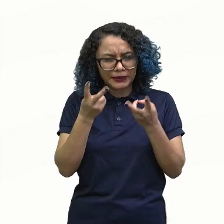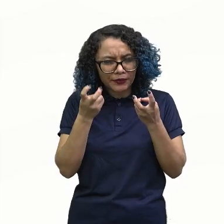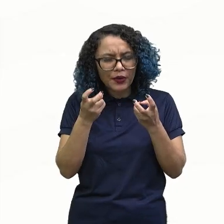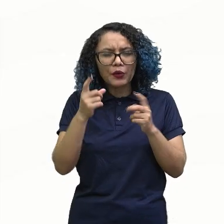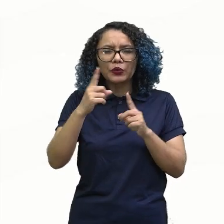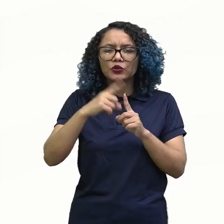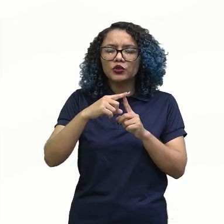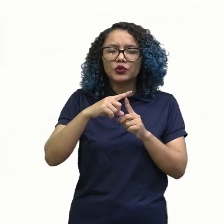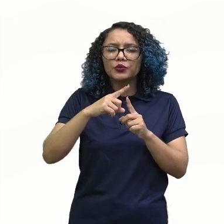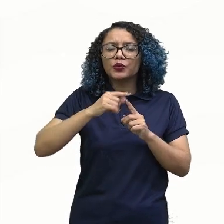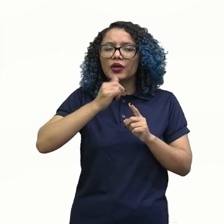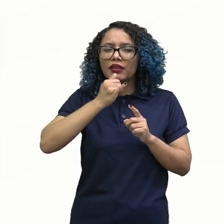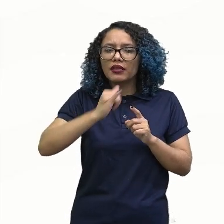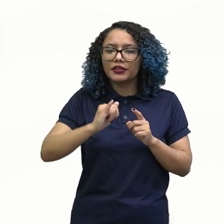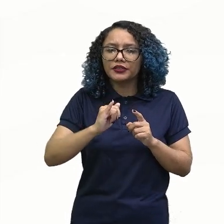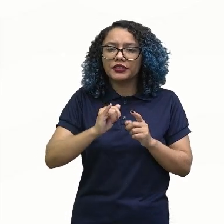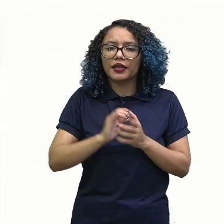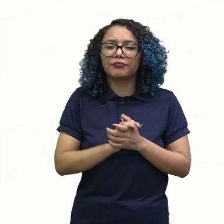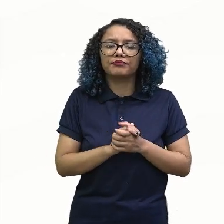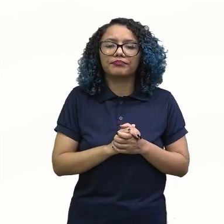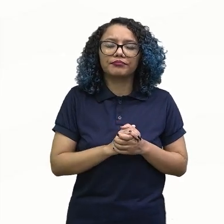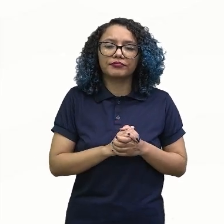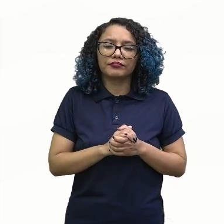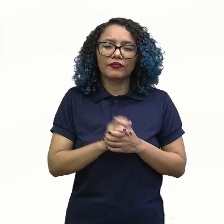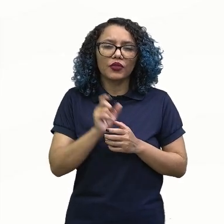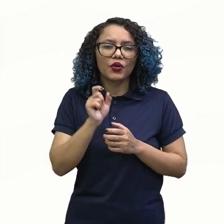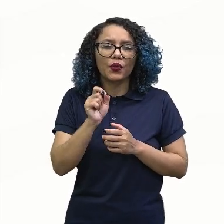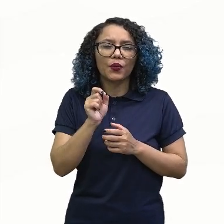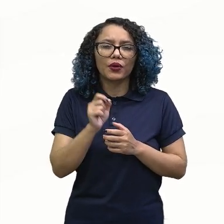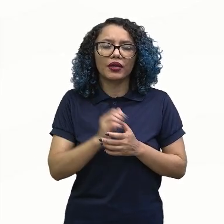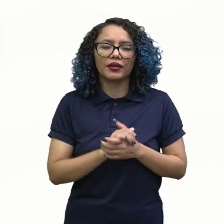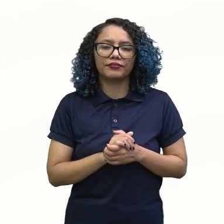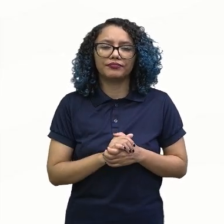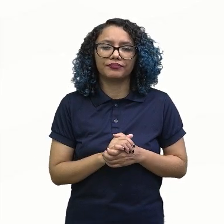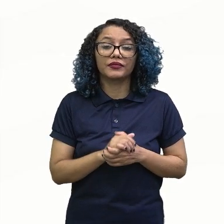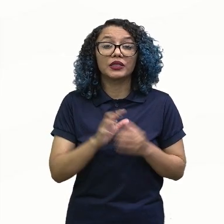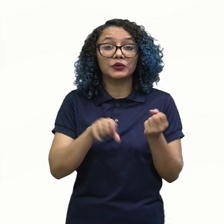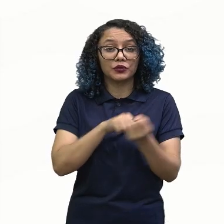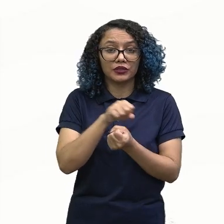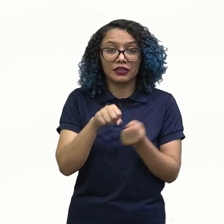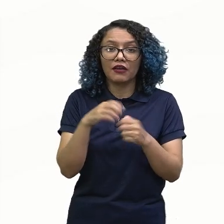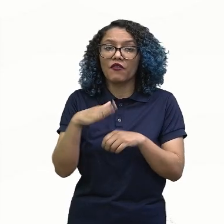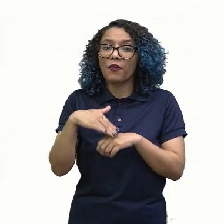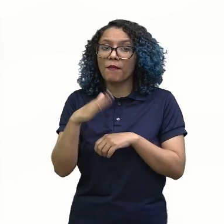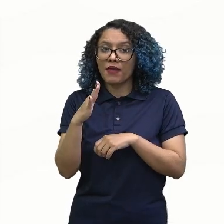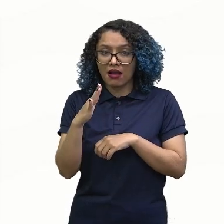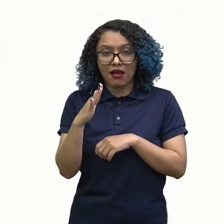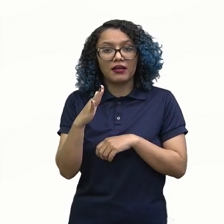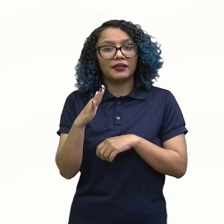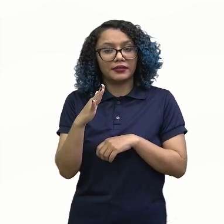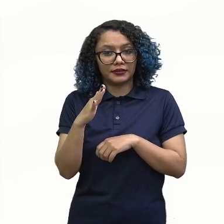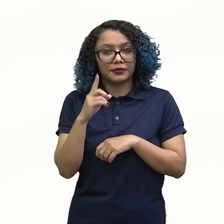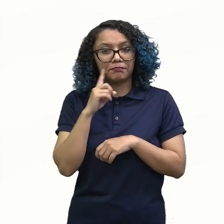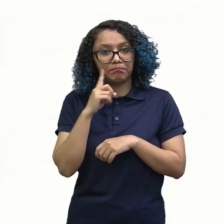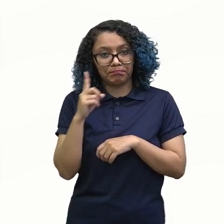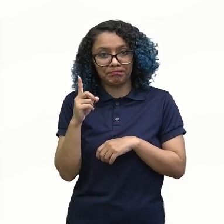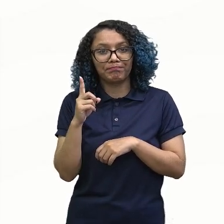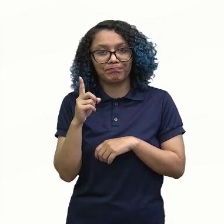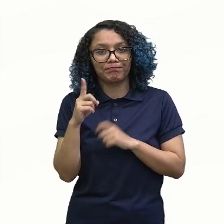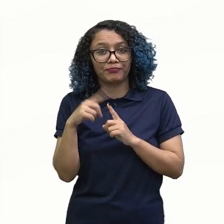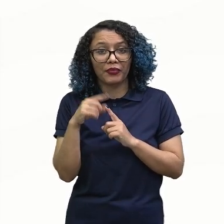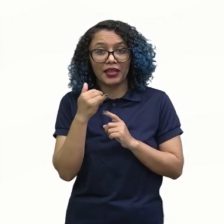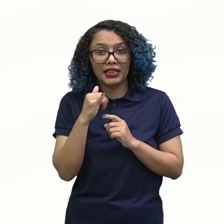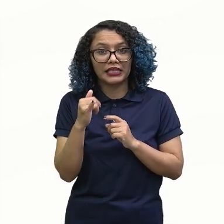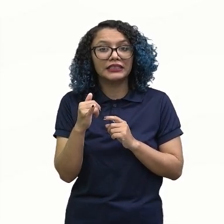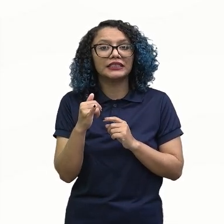energia, ele envolve aí e é muito mais sustentável esse tipo de energia,